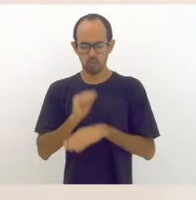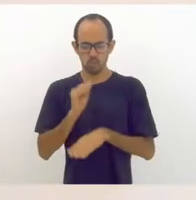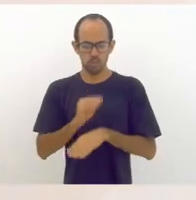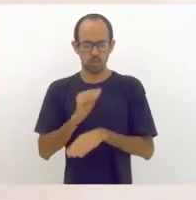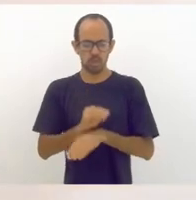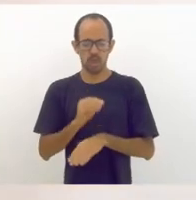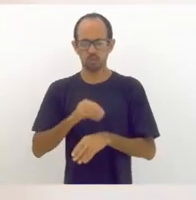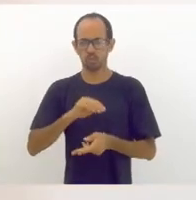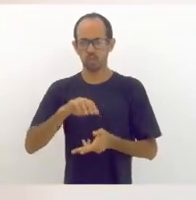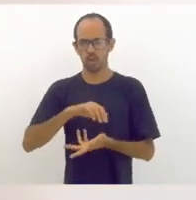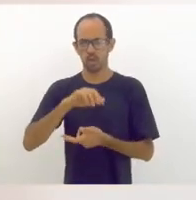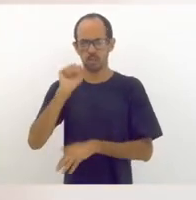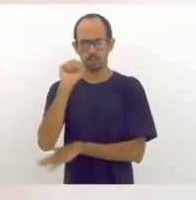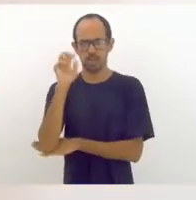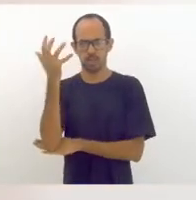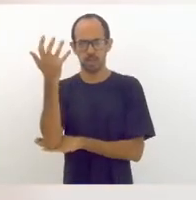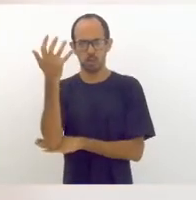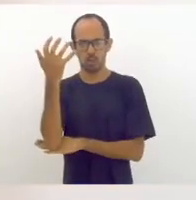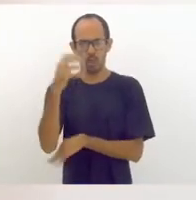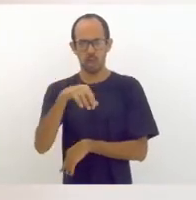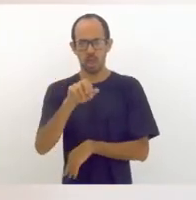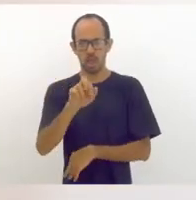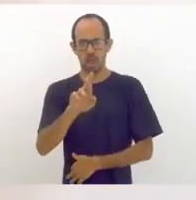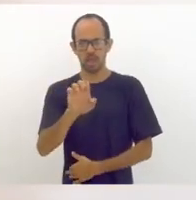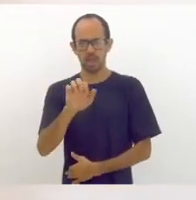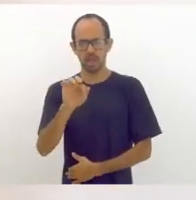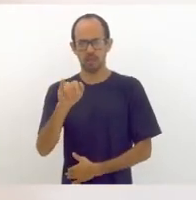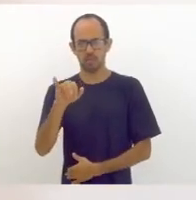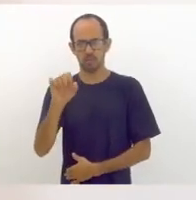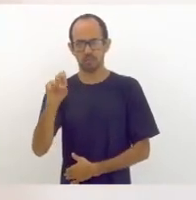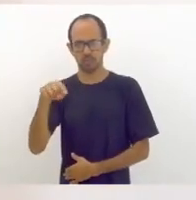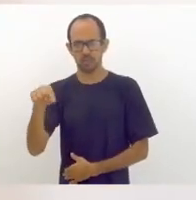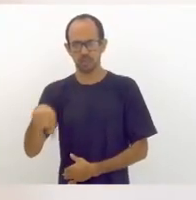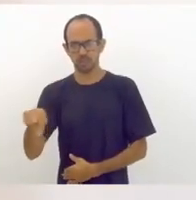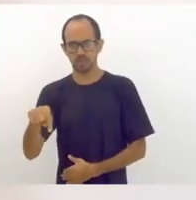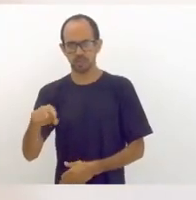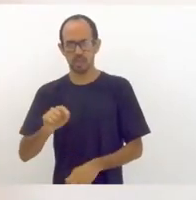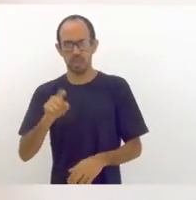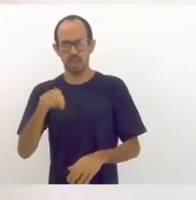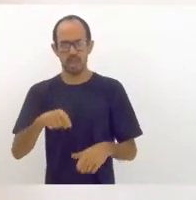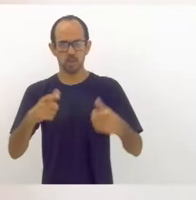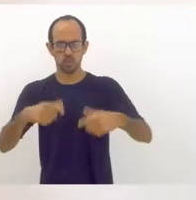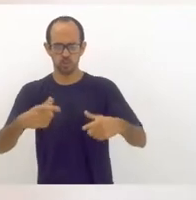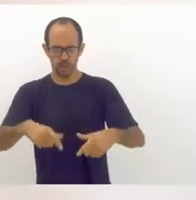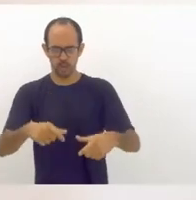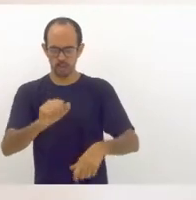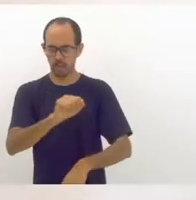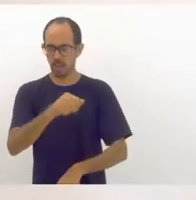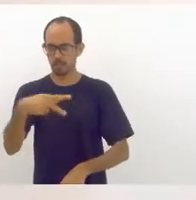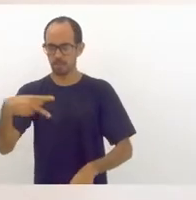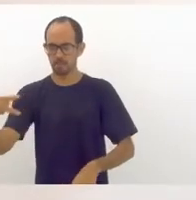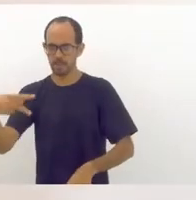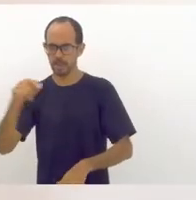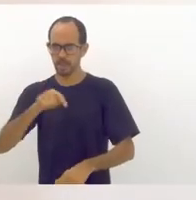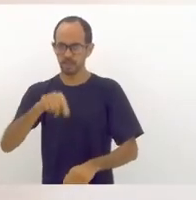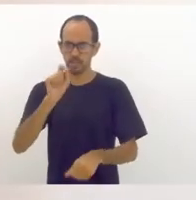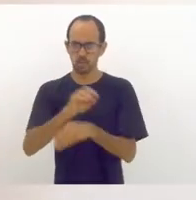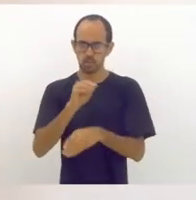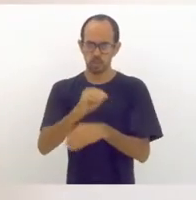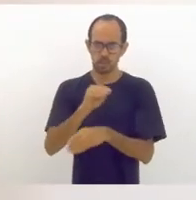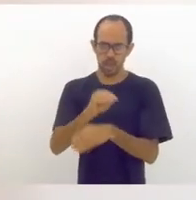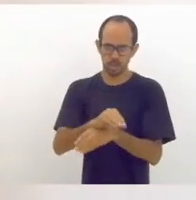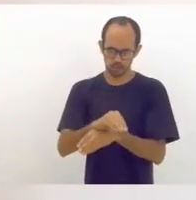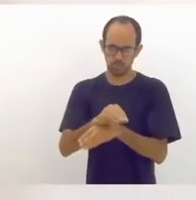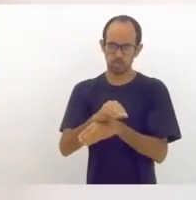ambiental. O Rio, a Revis, ela está exatamente onde já é a APP, onde já é preservado por lei da Mata Atlântica, como bem falou as pessoas